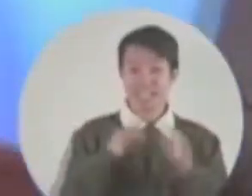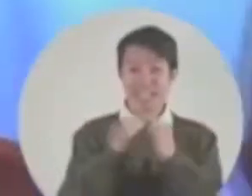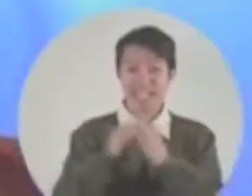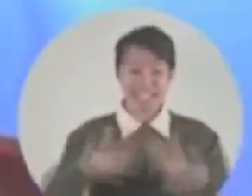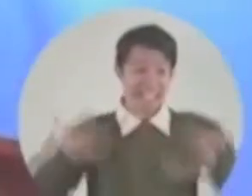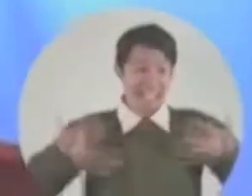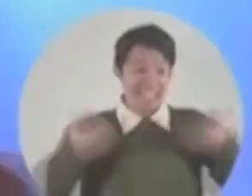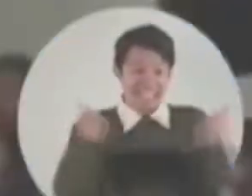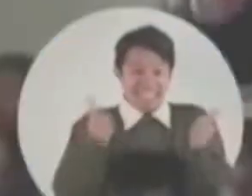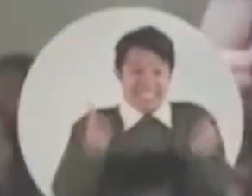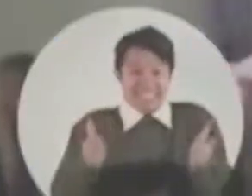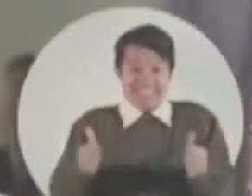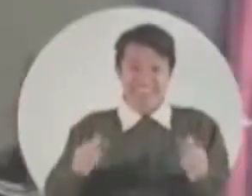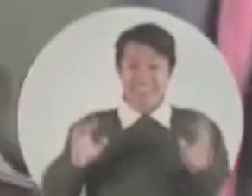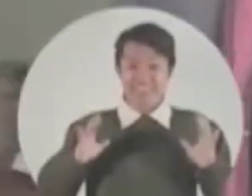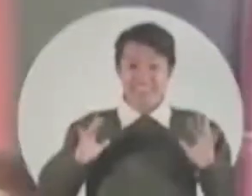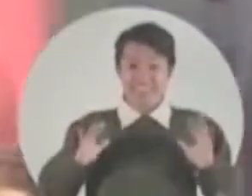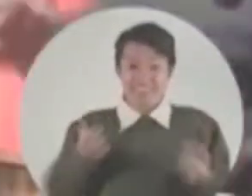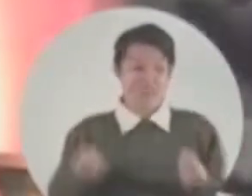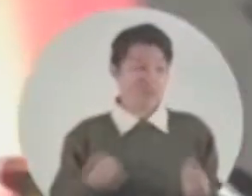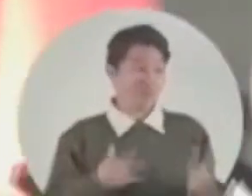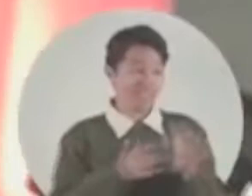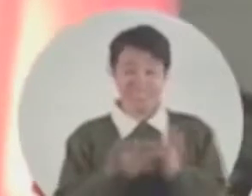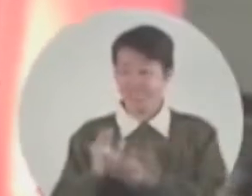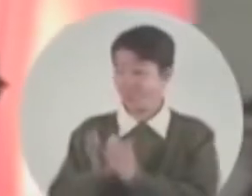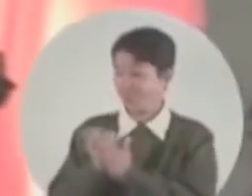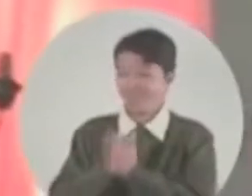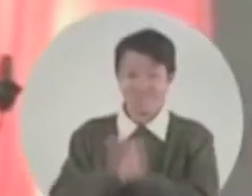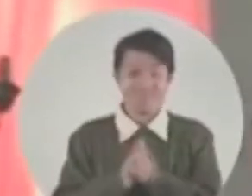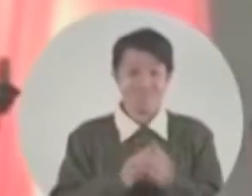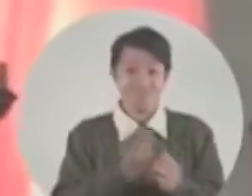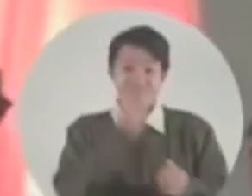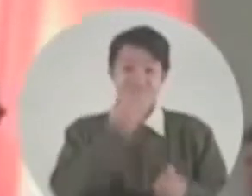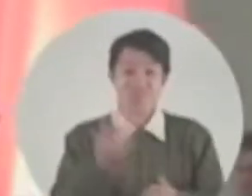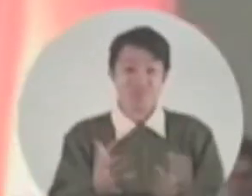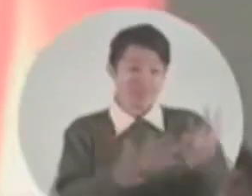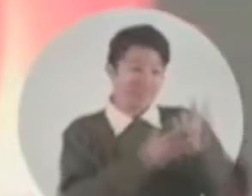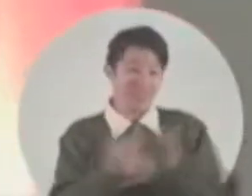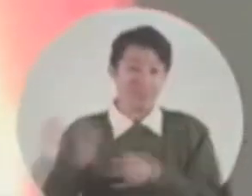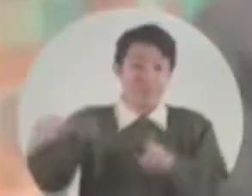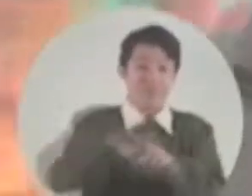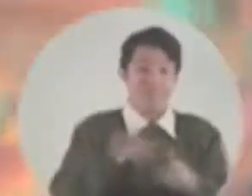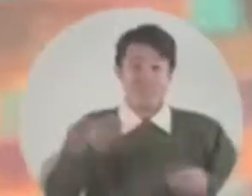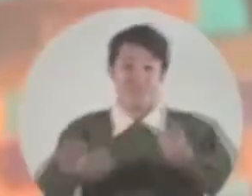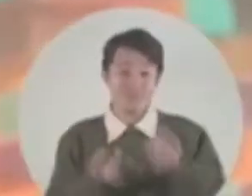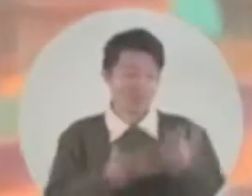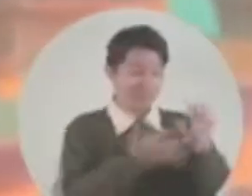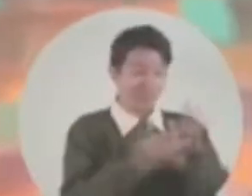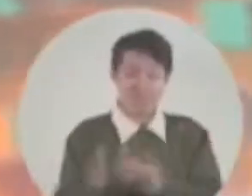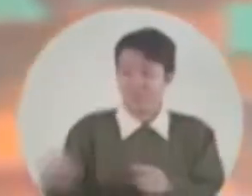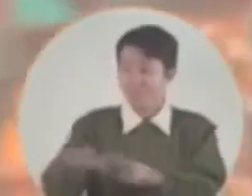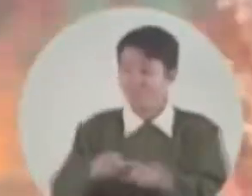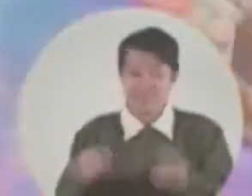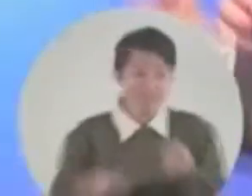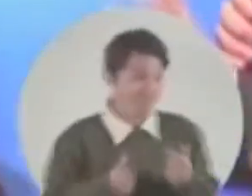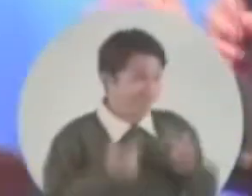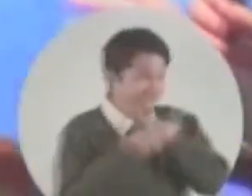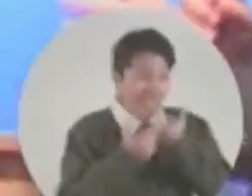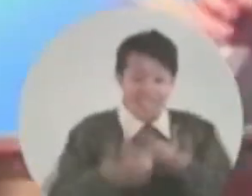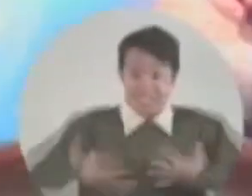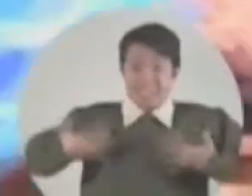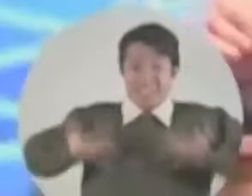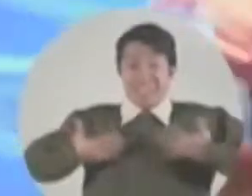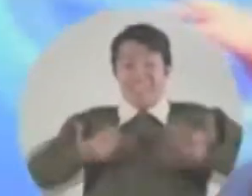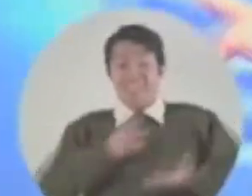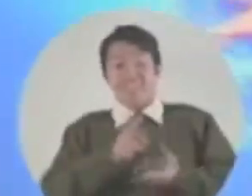semana do feriado da Páscoa. Ah, que coisa boa! Gente, vamos receber Jesus. Ah, Jesus vai voltar aqui. E